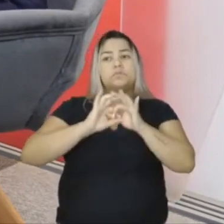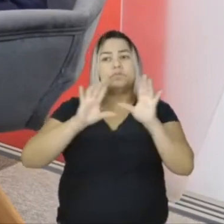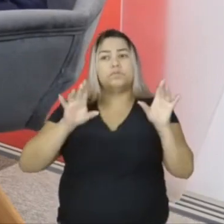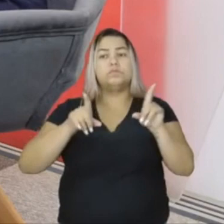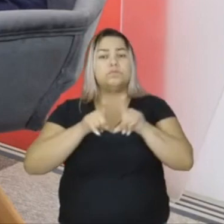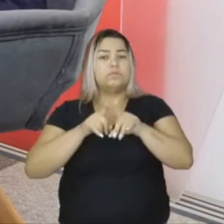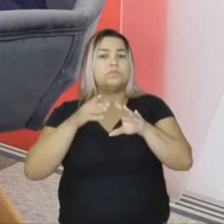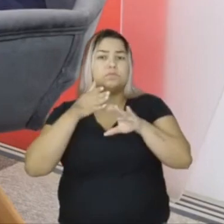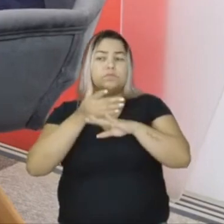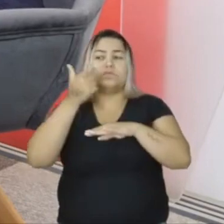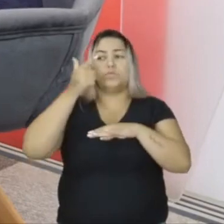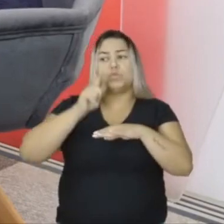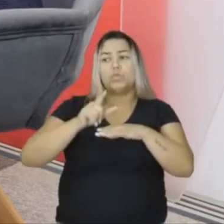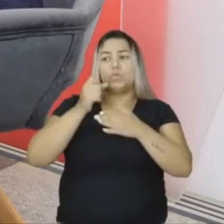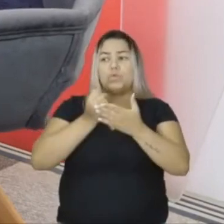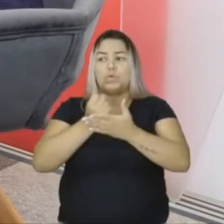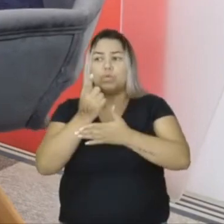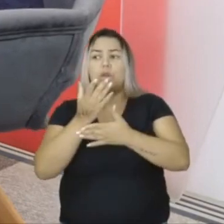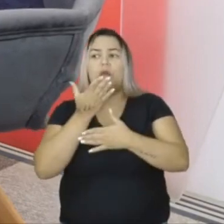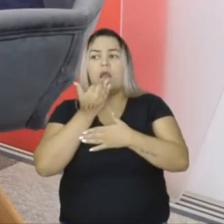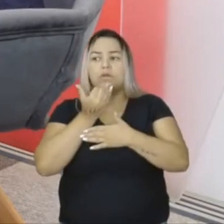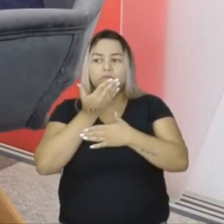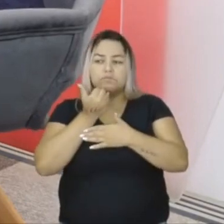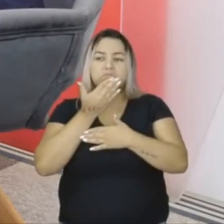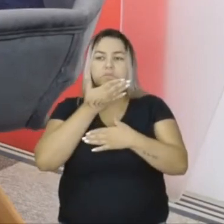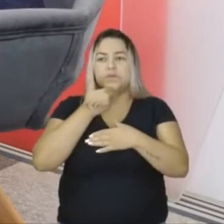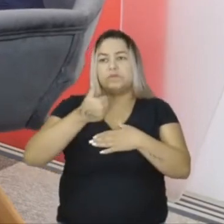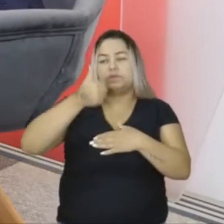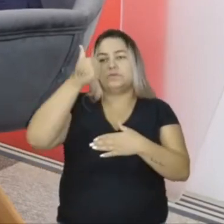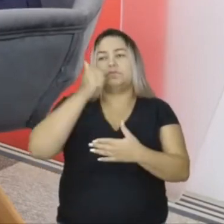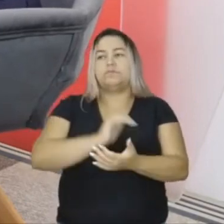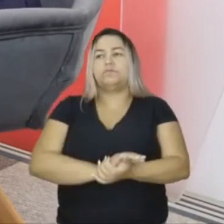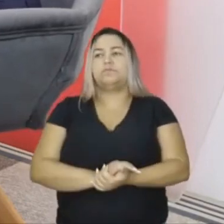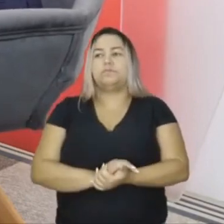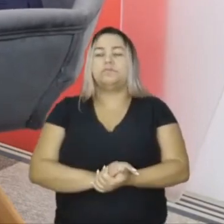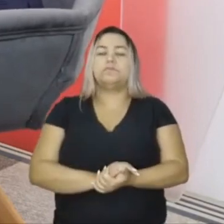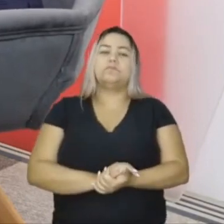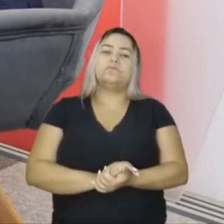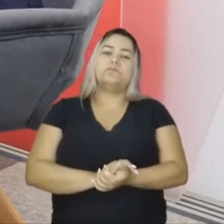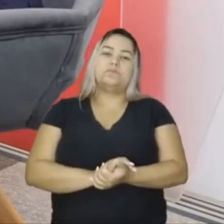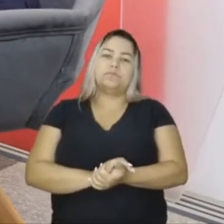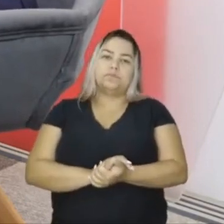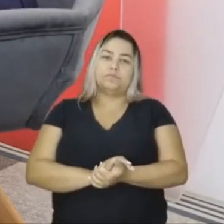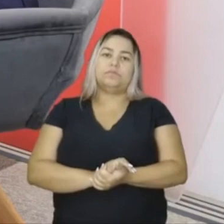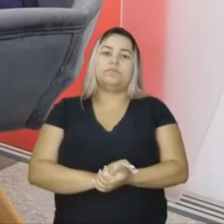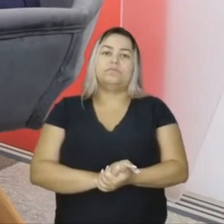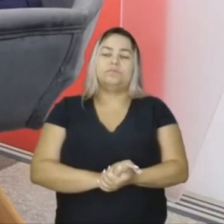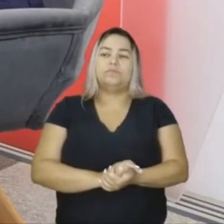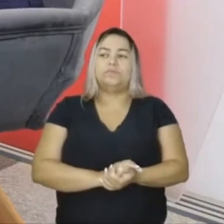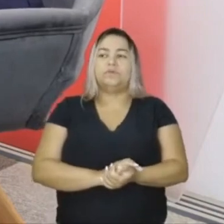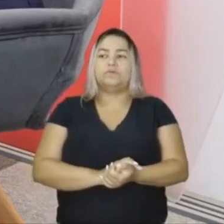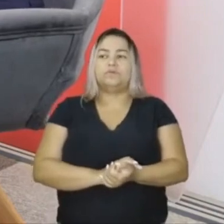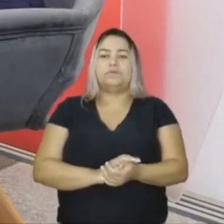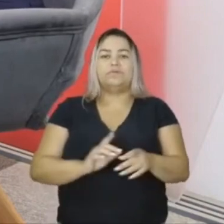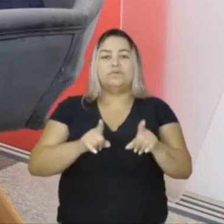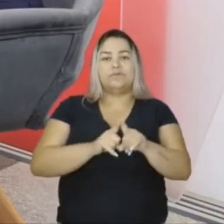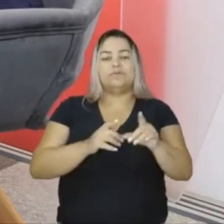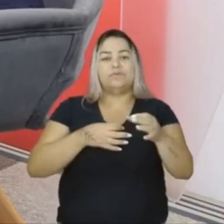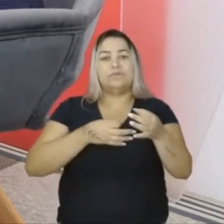tenham acesso a comida de mais qualidade, né, deputado? Então, qual que foi a nossa